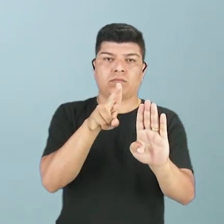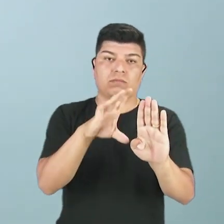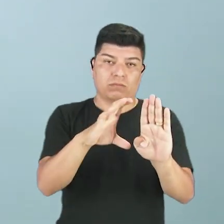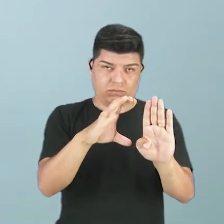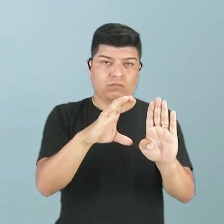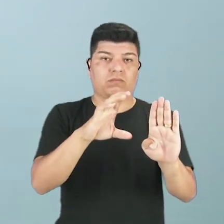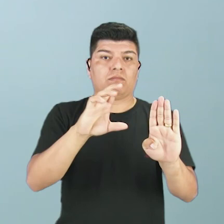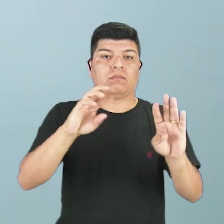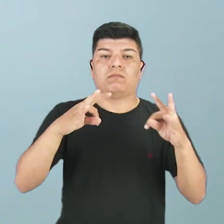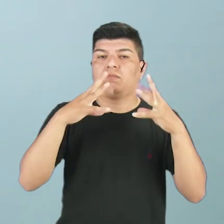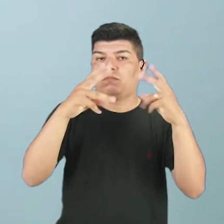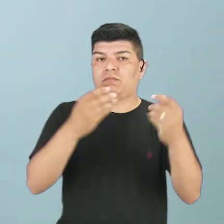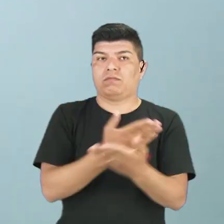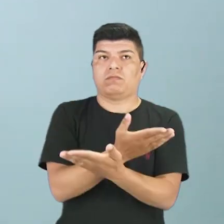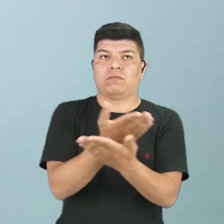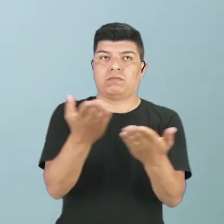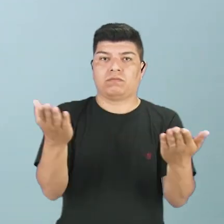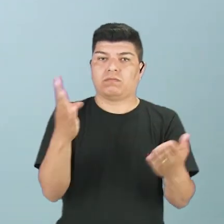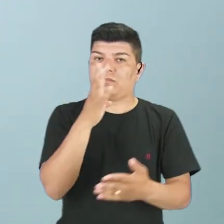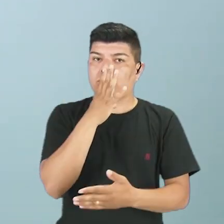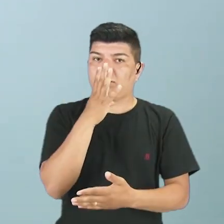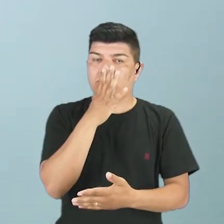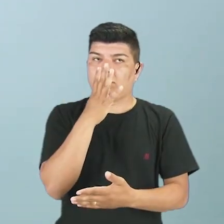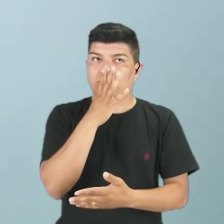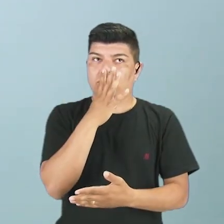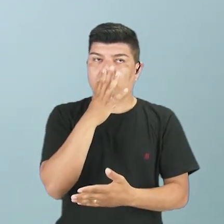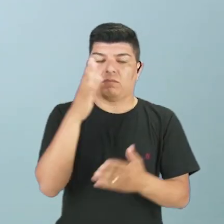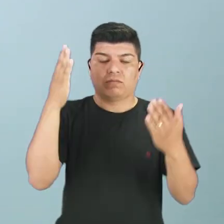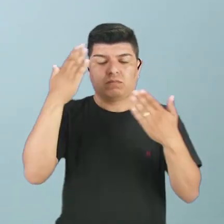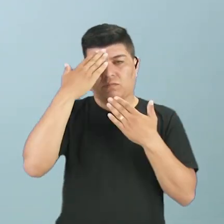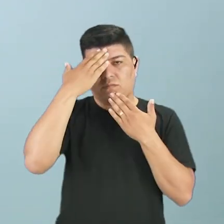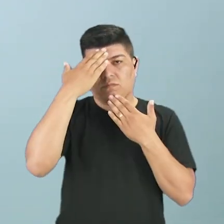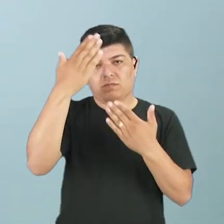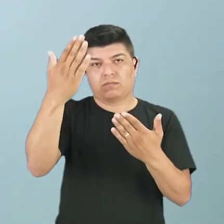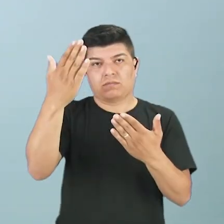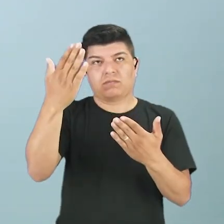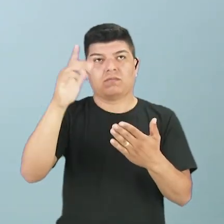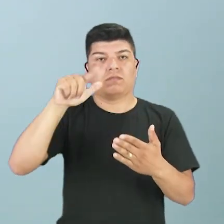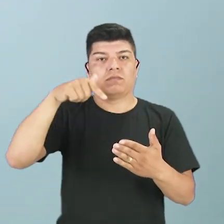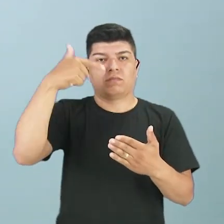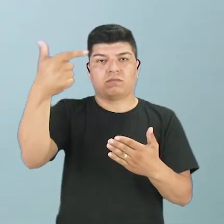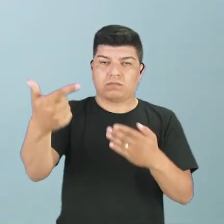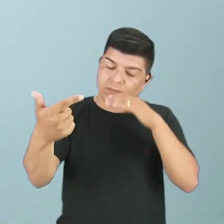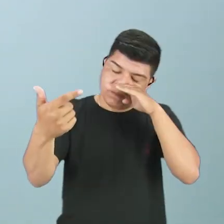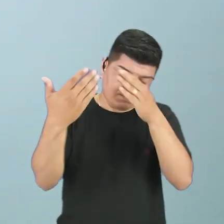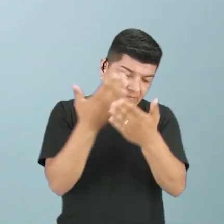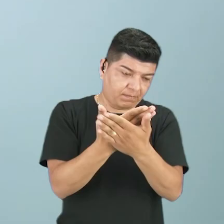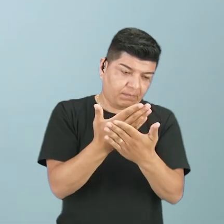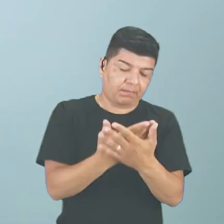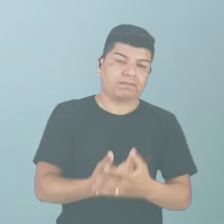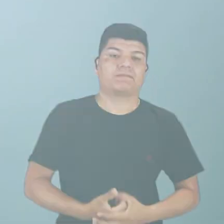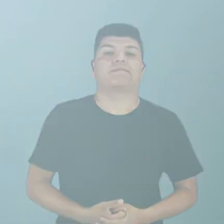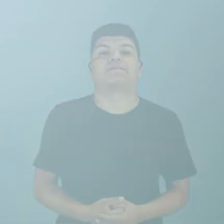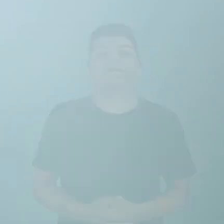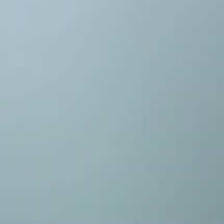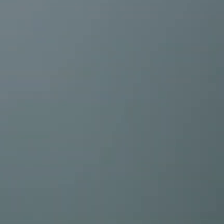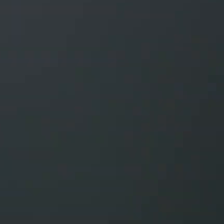Eduque. E a todos vocês que nos assistem, meu muito obrigado e até uma próxima aula.